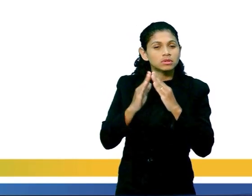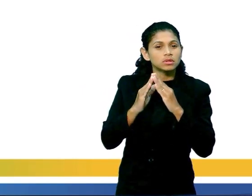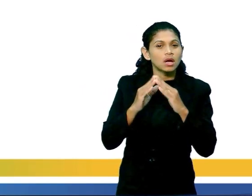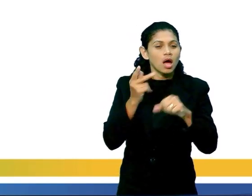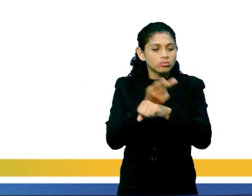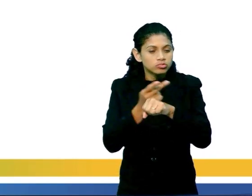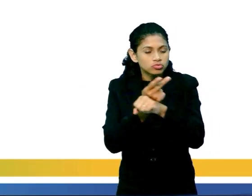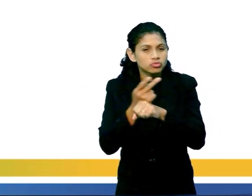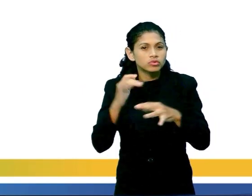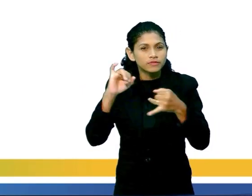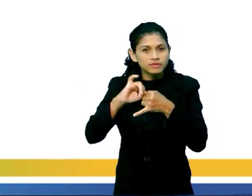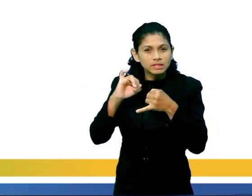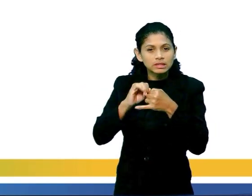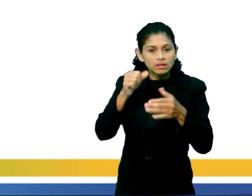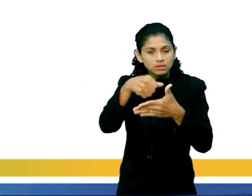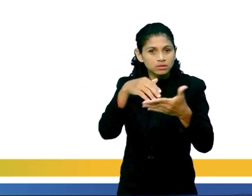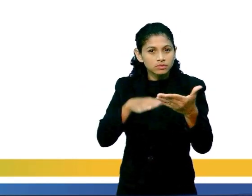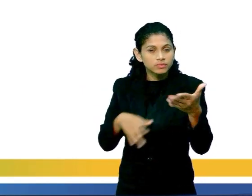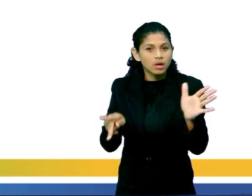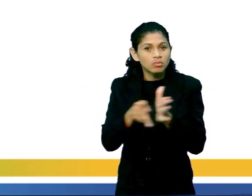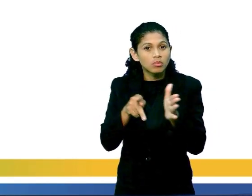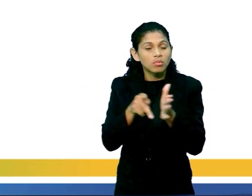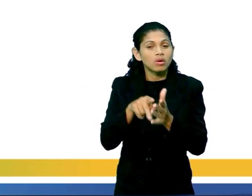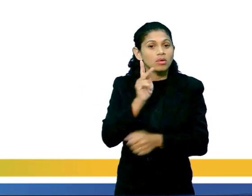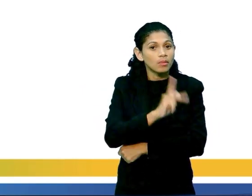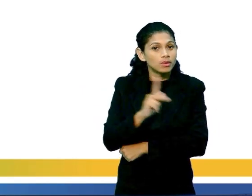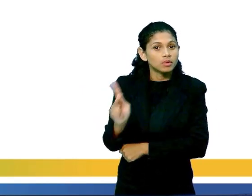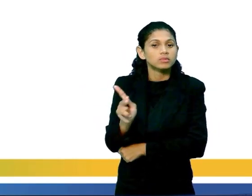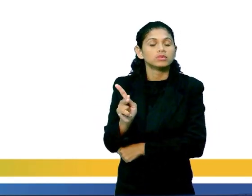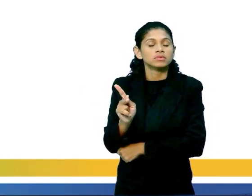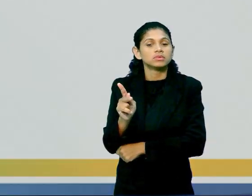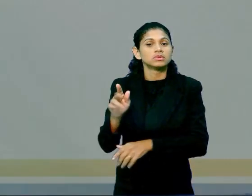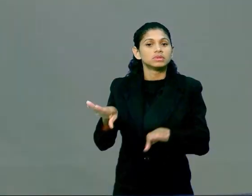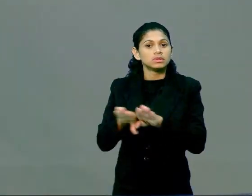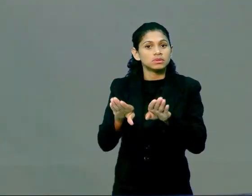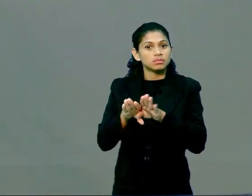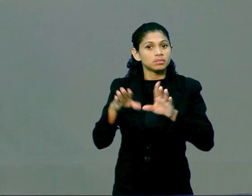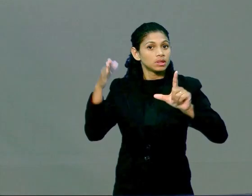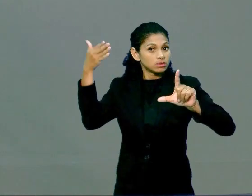propostas pelo seu professor e também na plataforma.